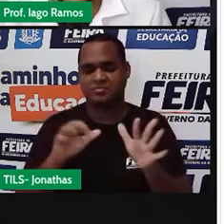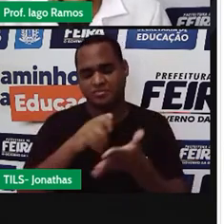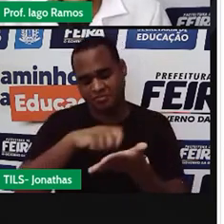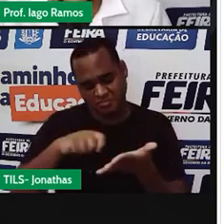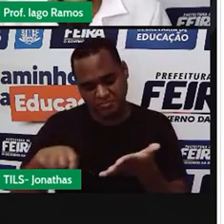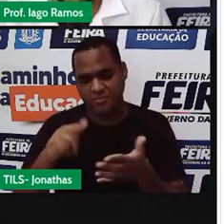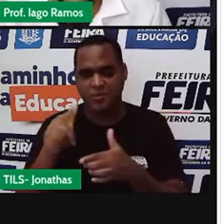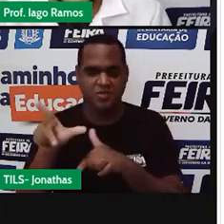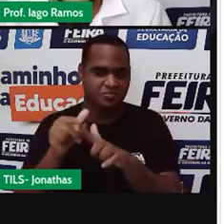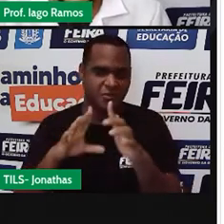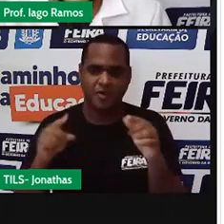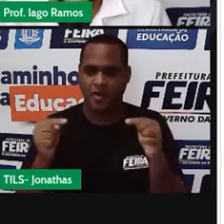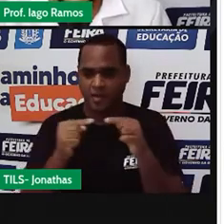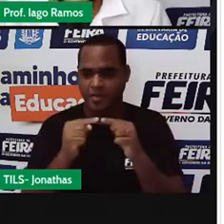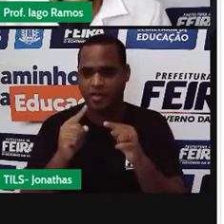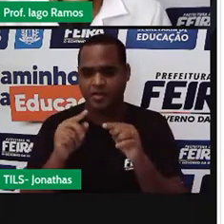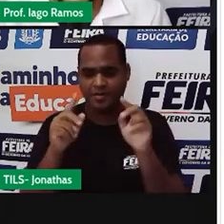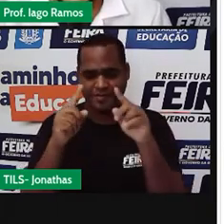os